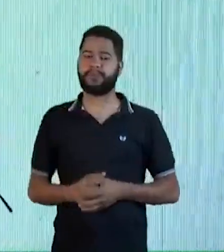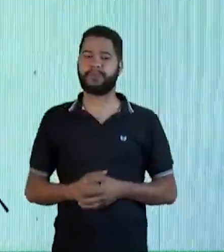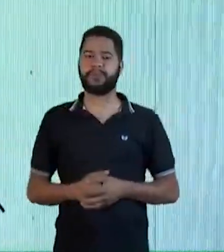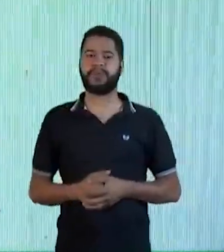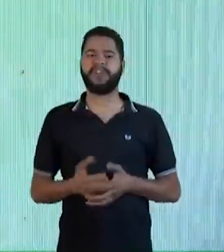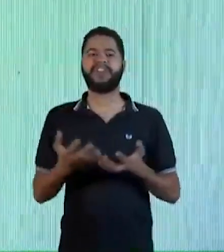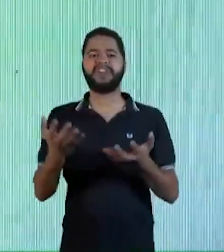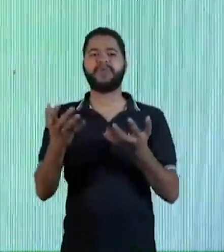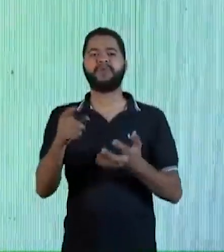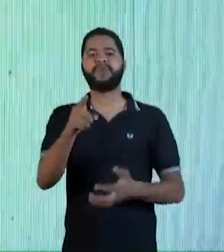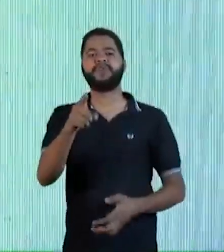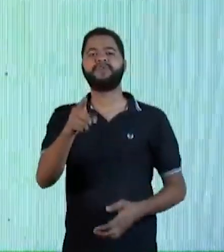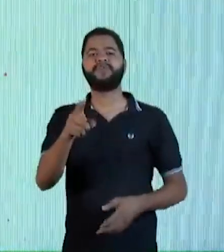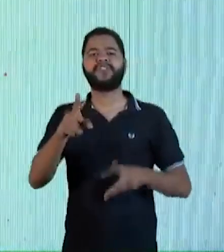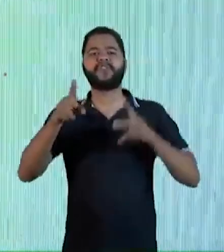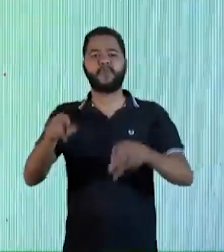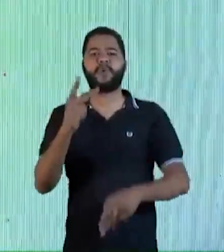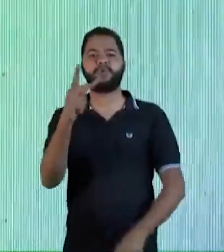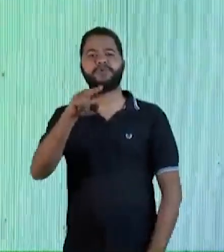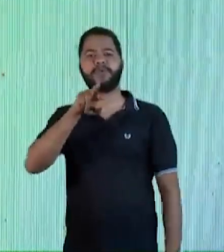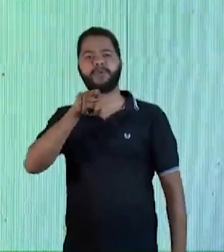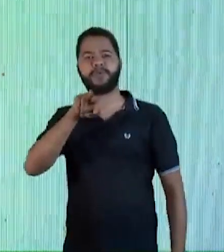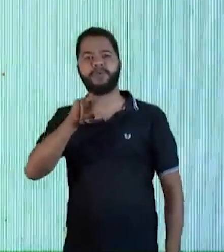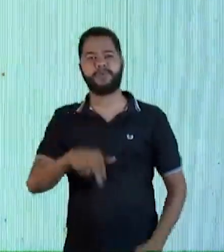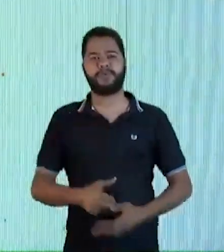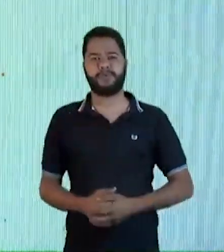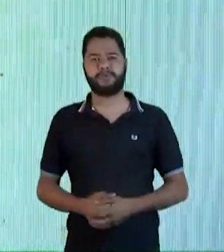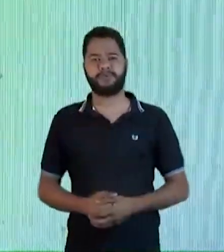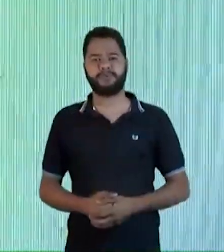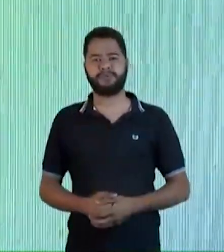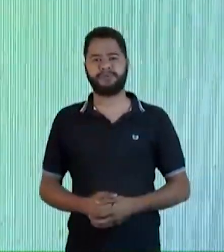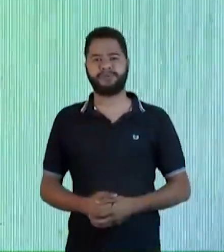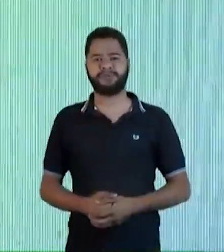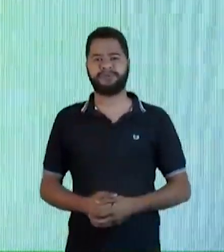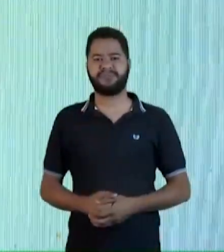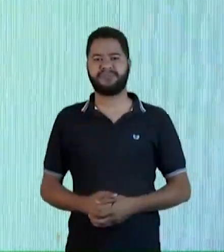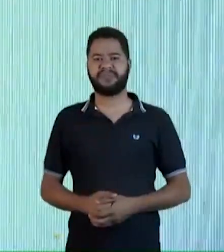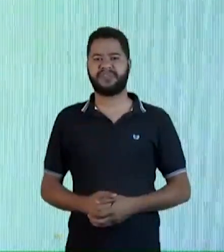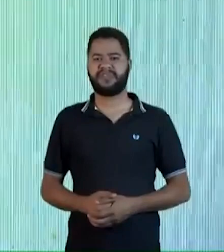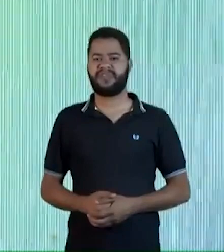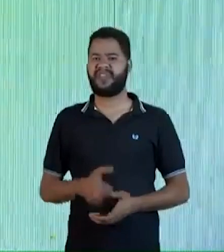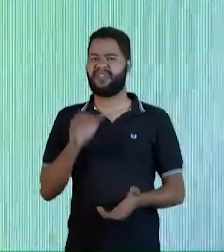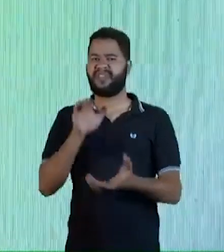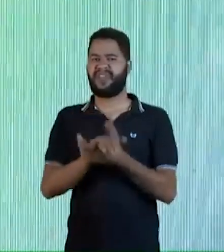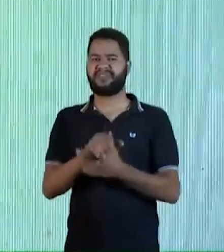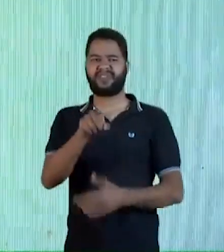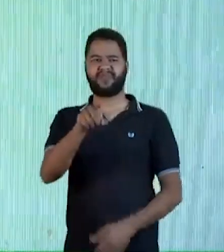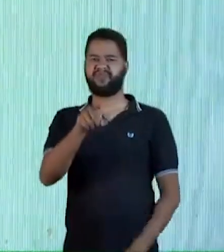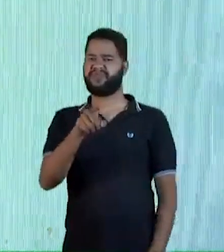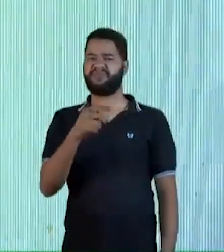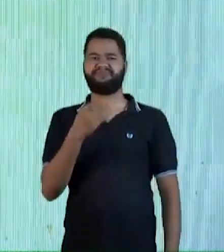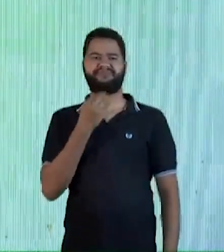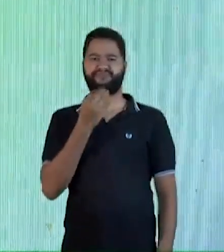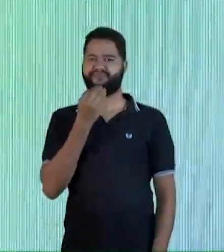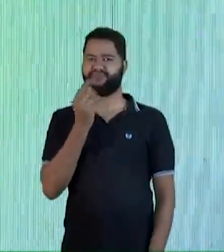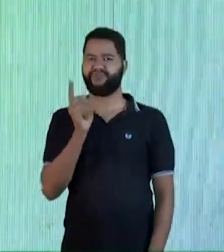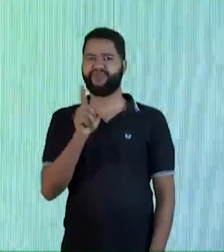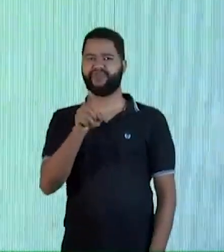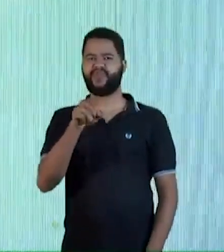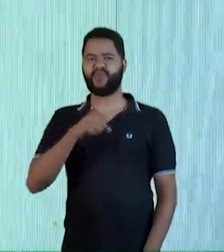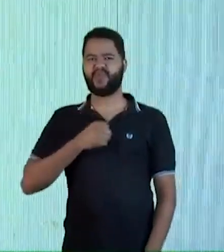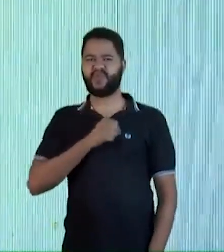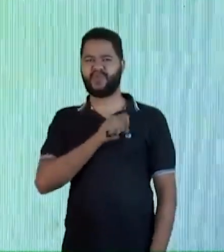Ah eu queria que você fosse mais como seu irmão e eu nunca deveria ter casado com você Eu te odeio